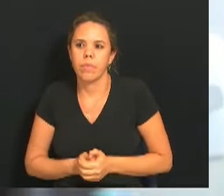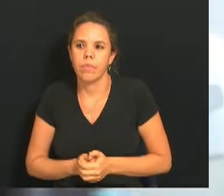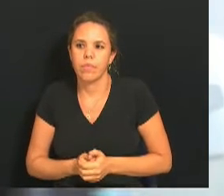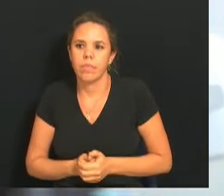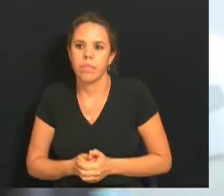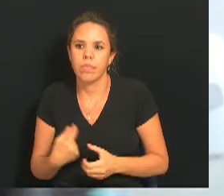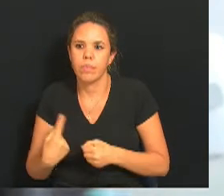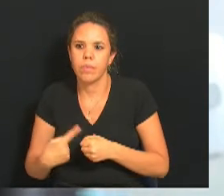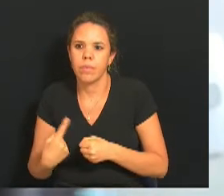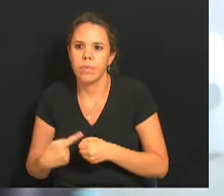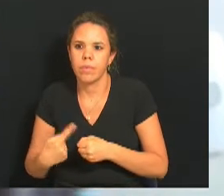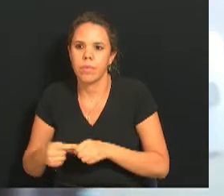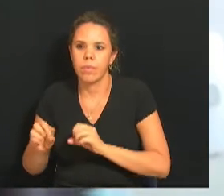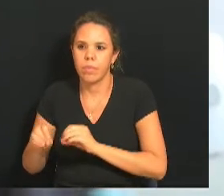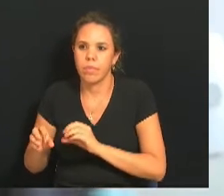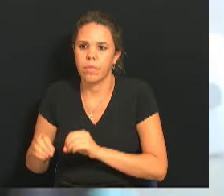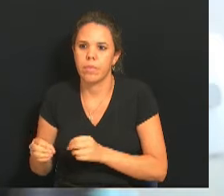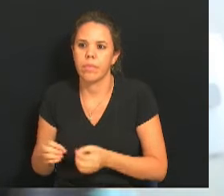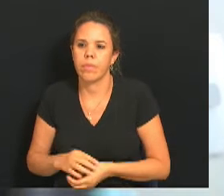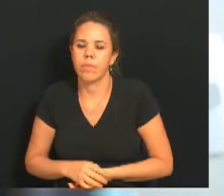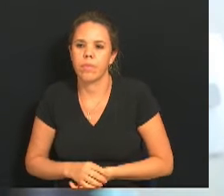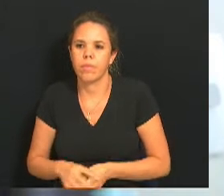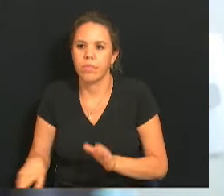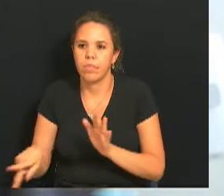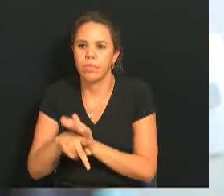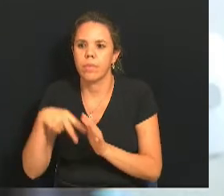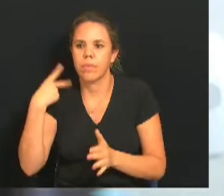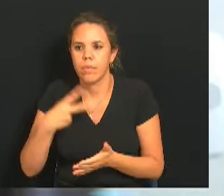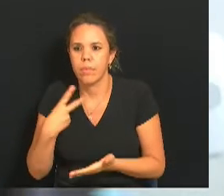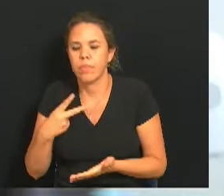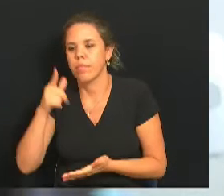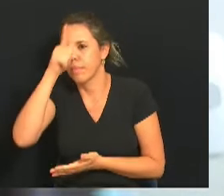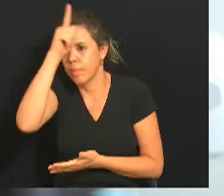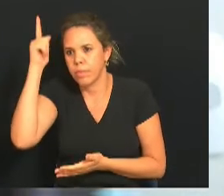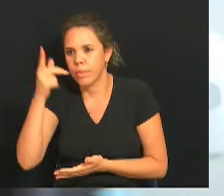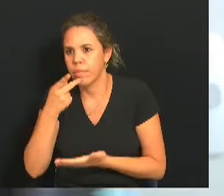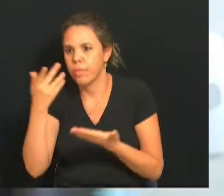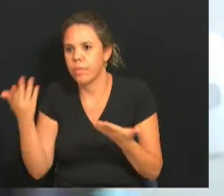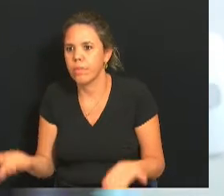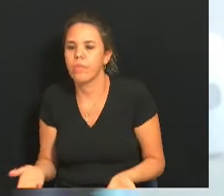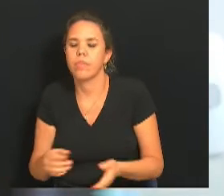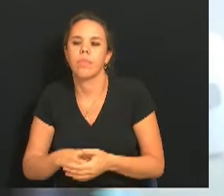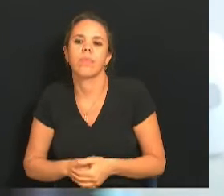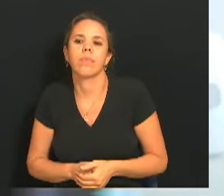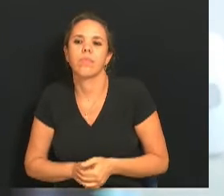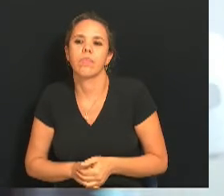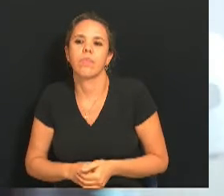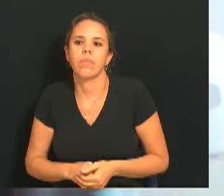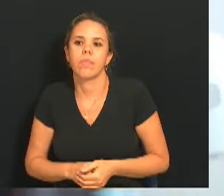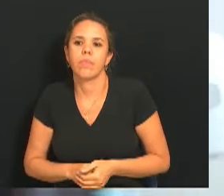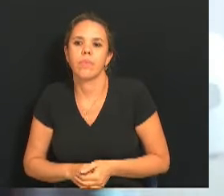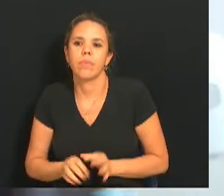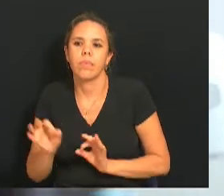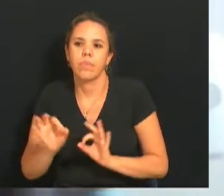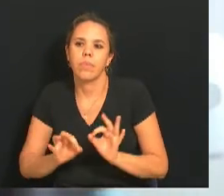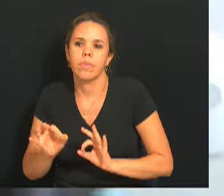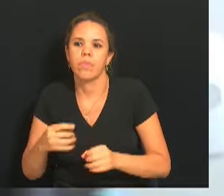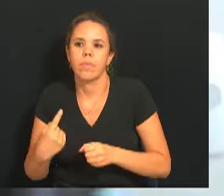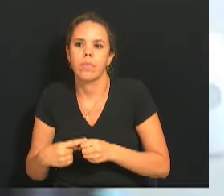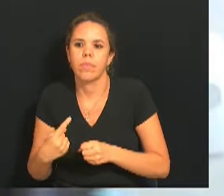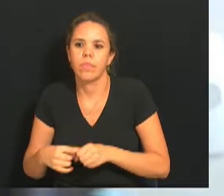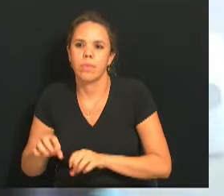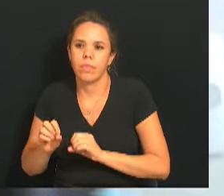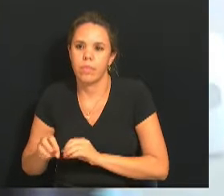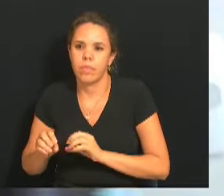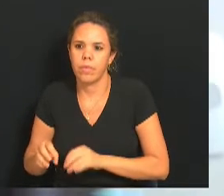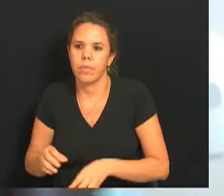municipal de educação. Como o próprio vereador Gustavo citou, o plano municipal de